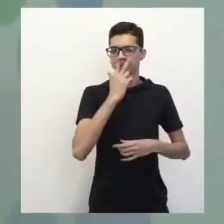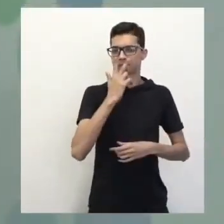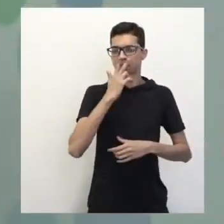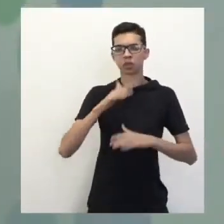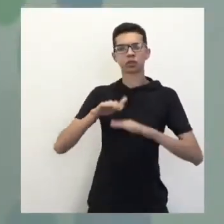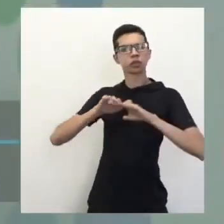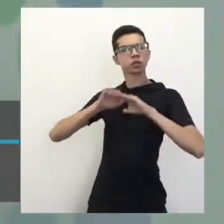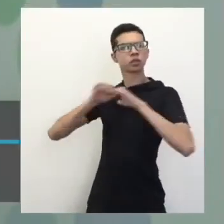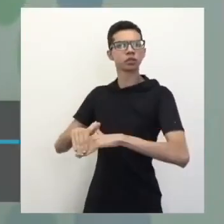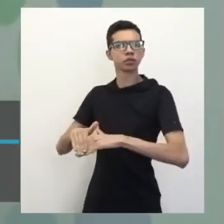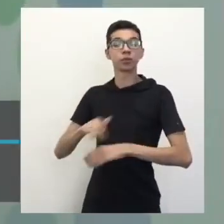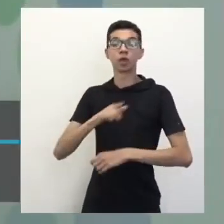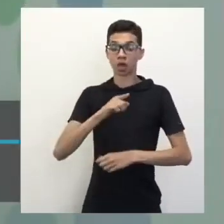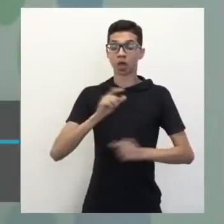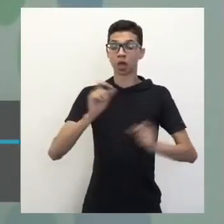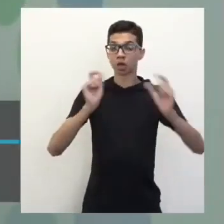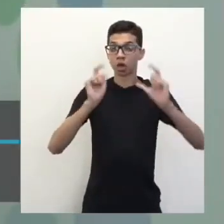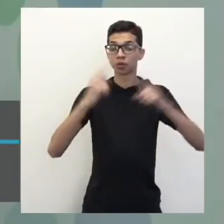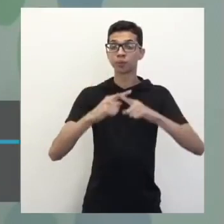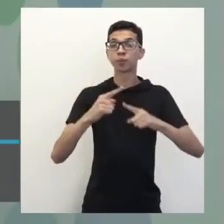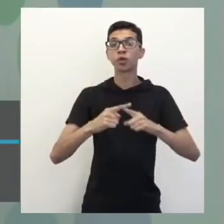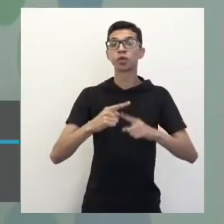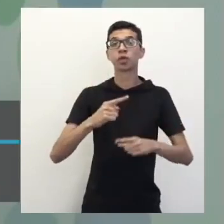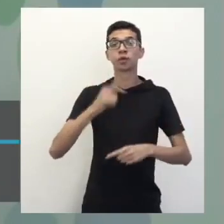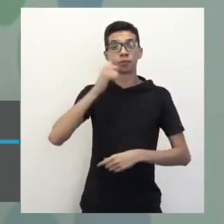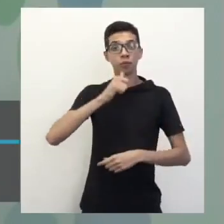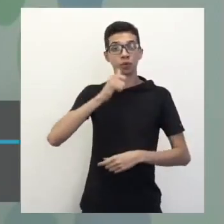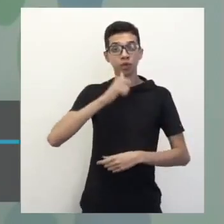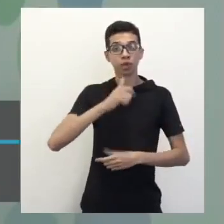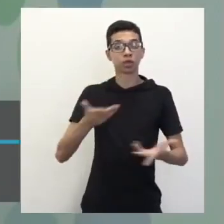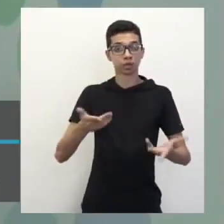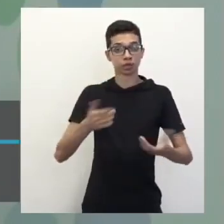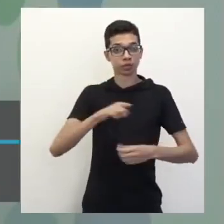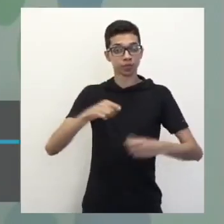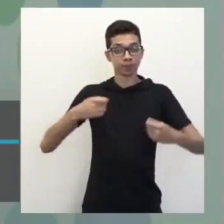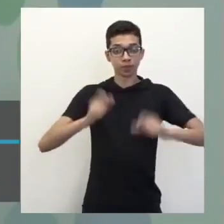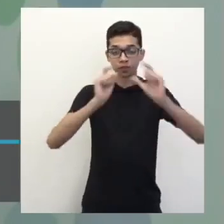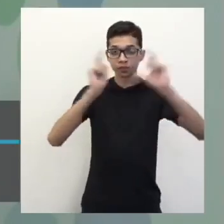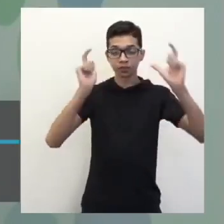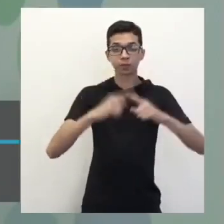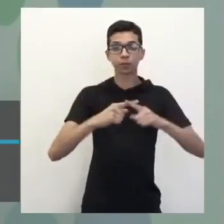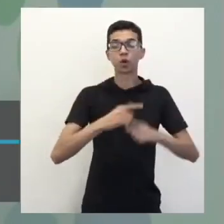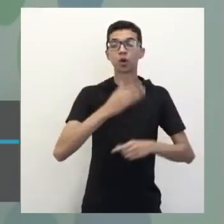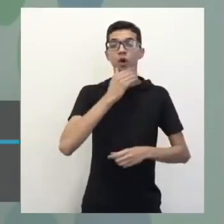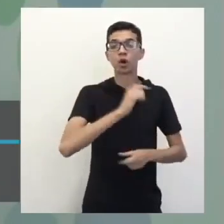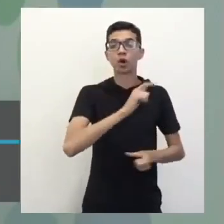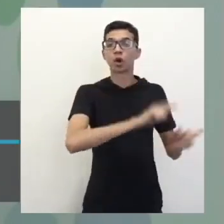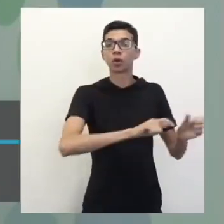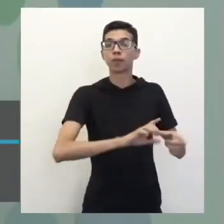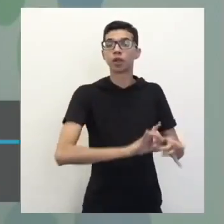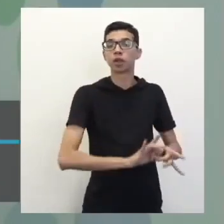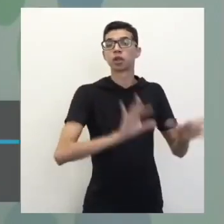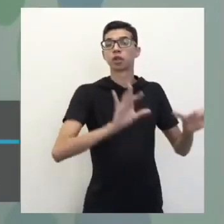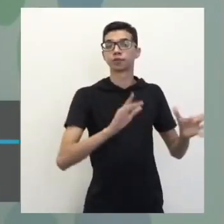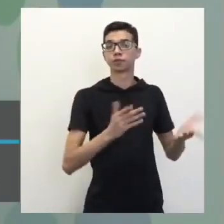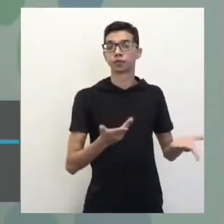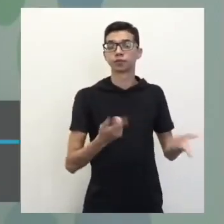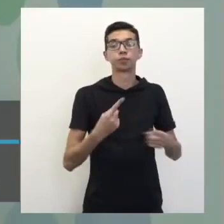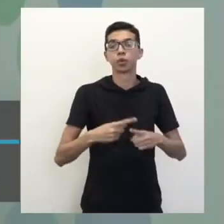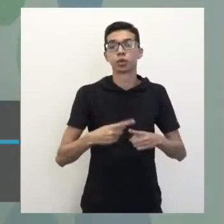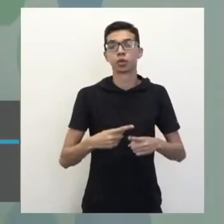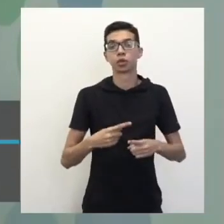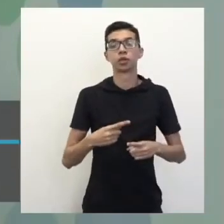hoje é livre graças a você. Né? Então é muito importante a gente entender que é preciso